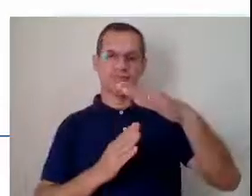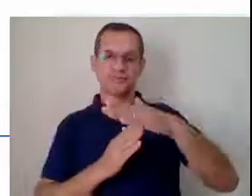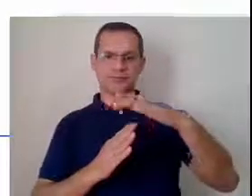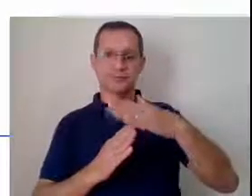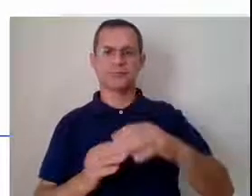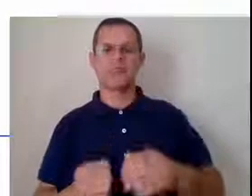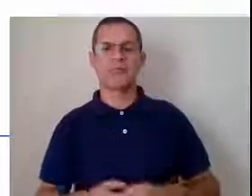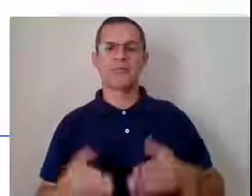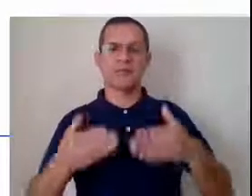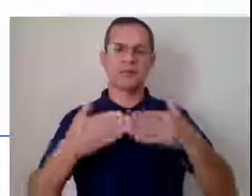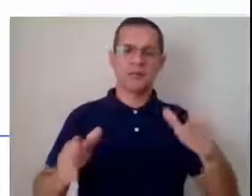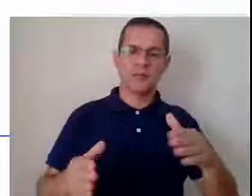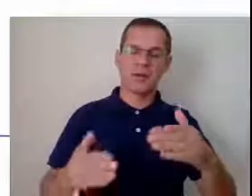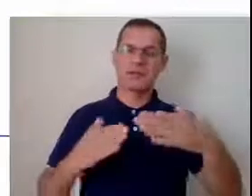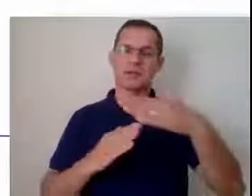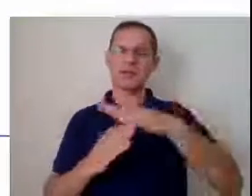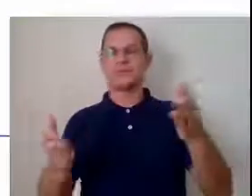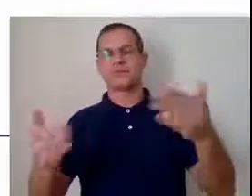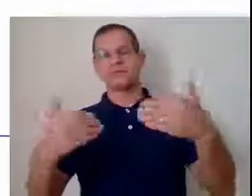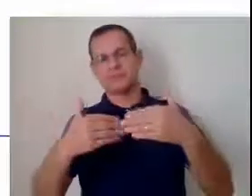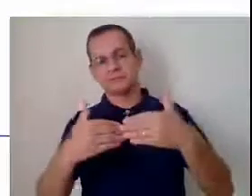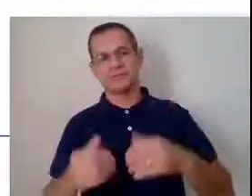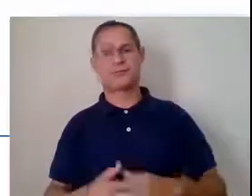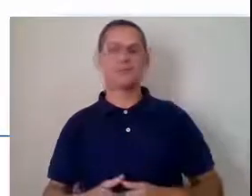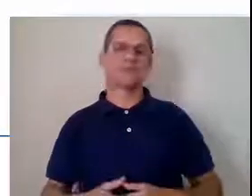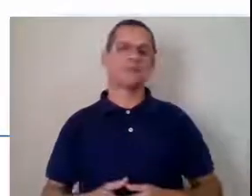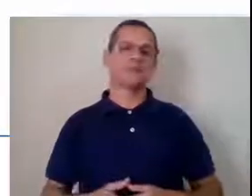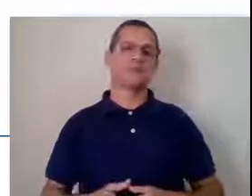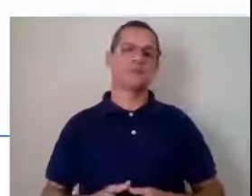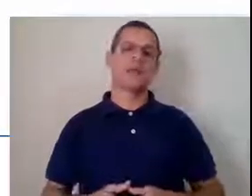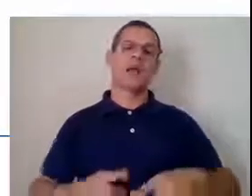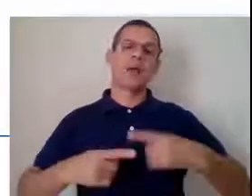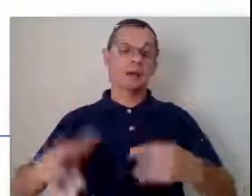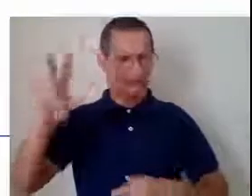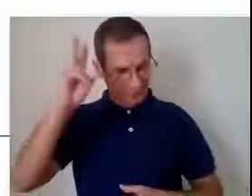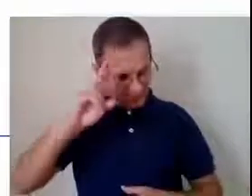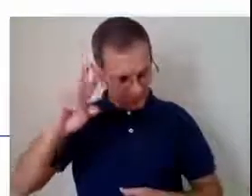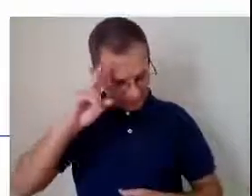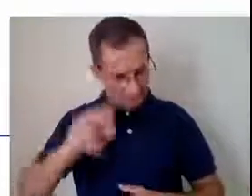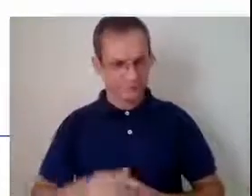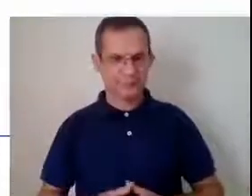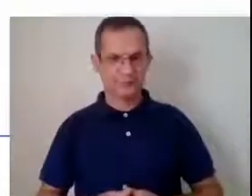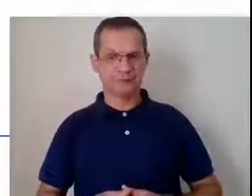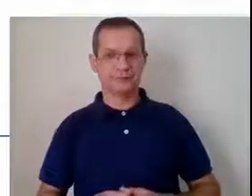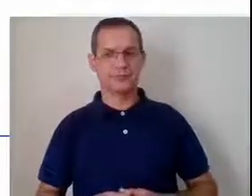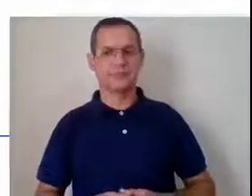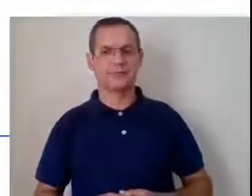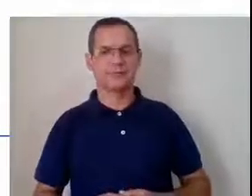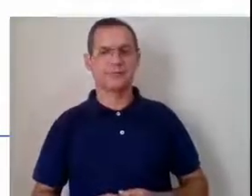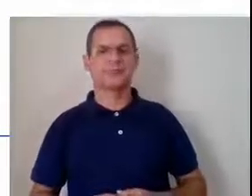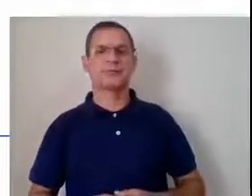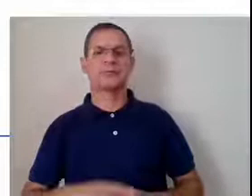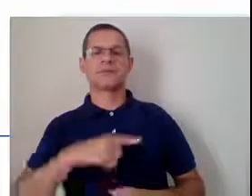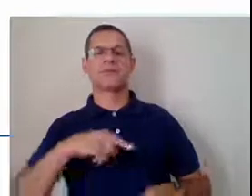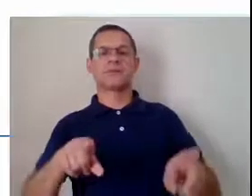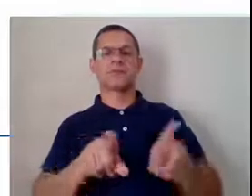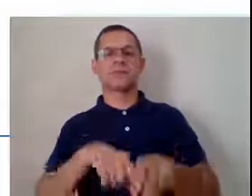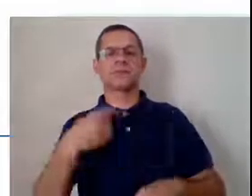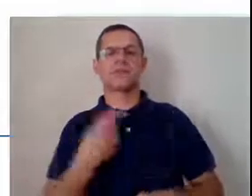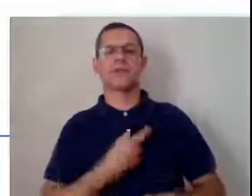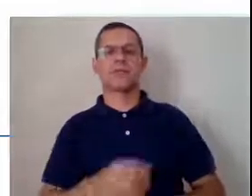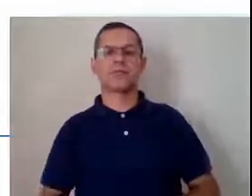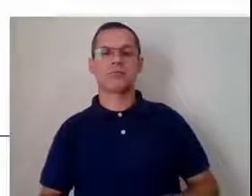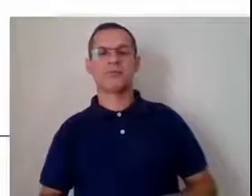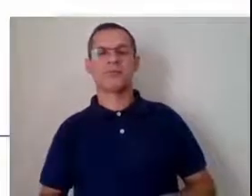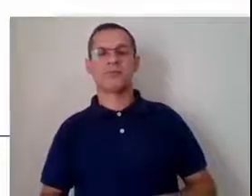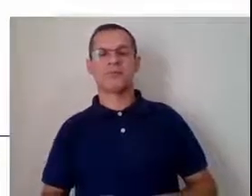intervalos abertos, intervalos fechados. Só relembrando que nós temos a